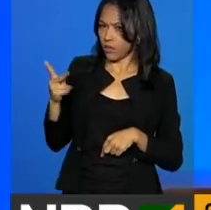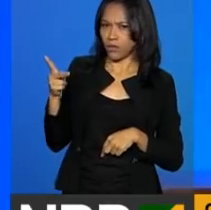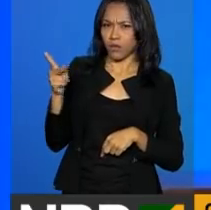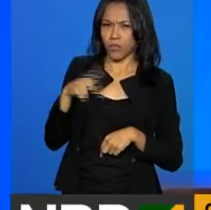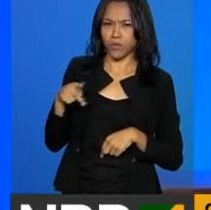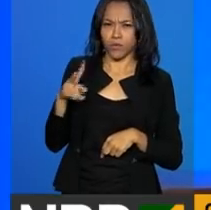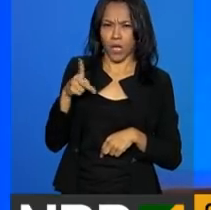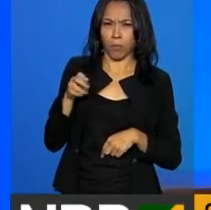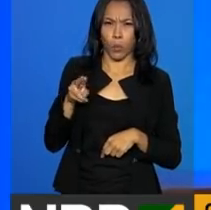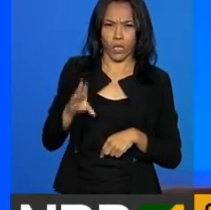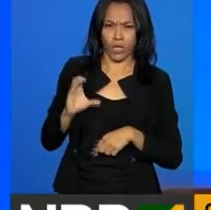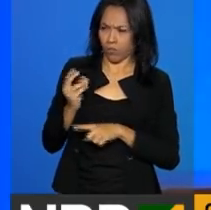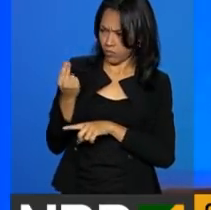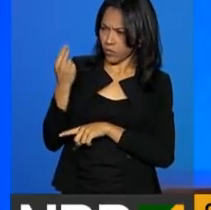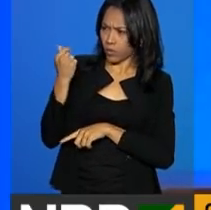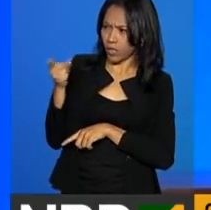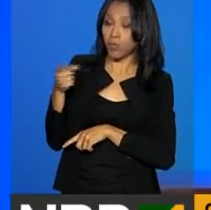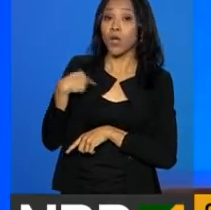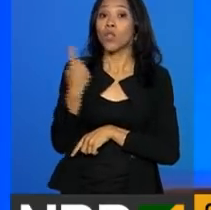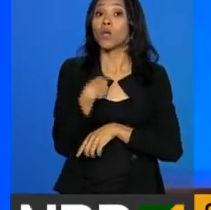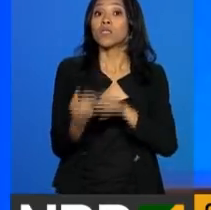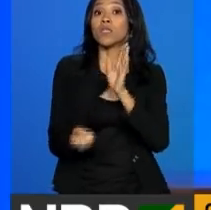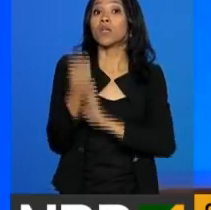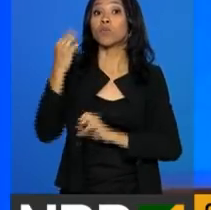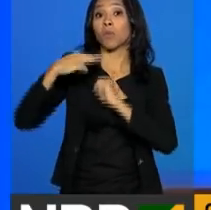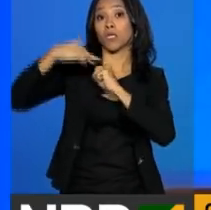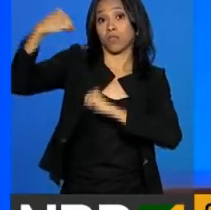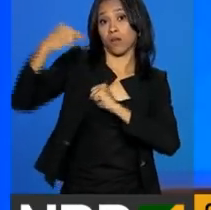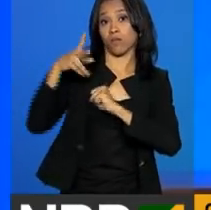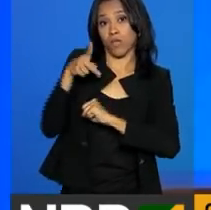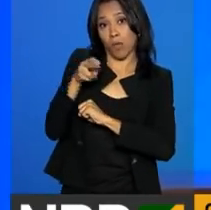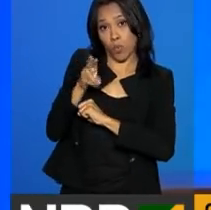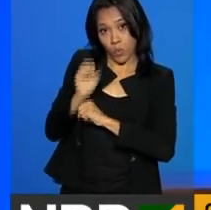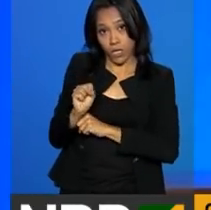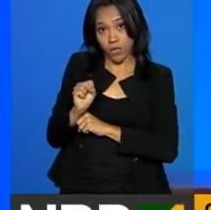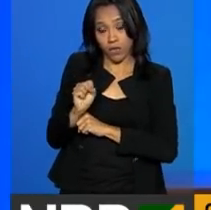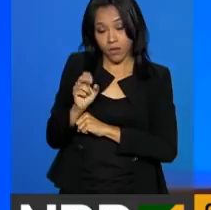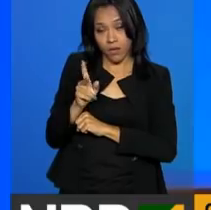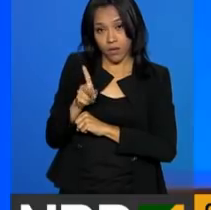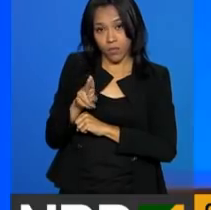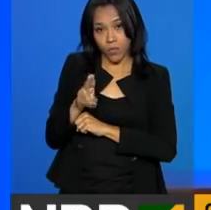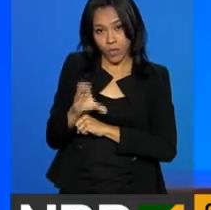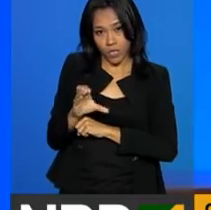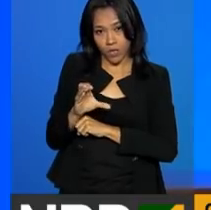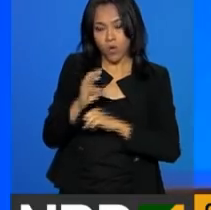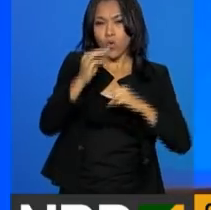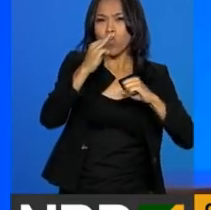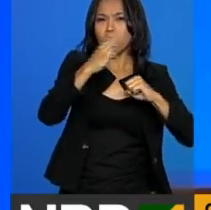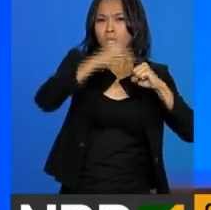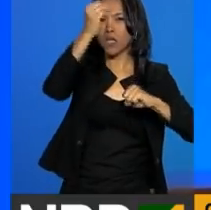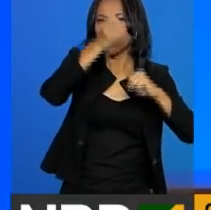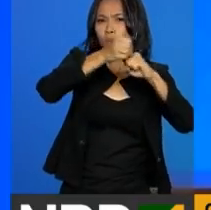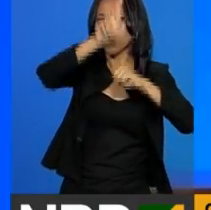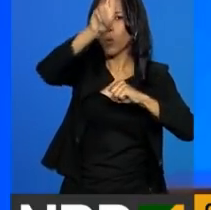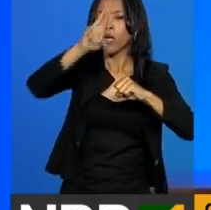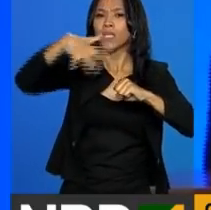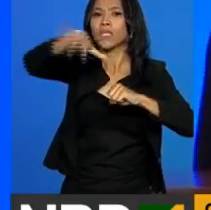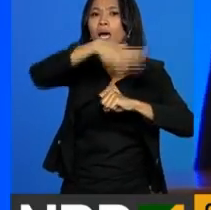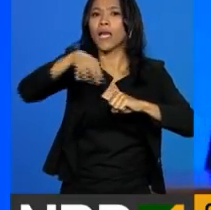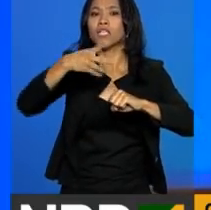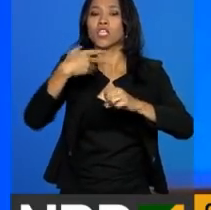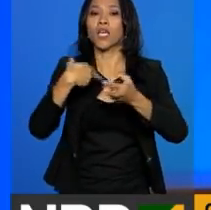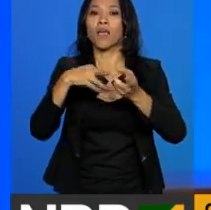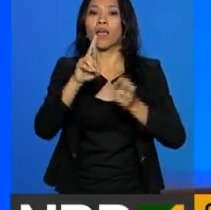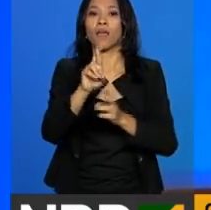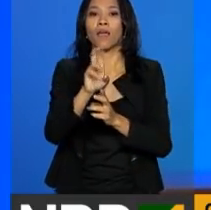nós criamos no mestrado na puc com doutoramento um mestrado e doutoramento em relações internacionais isso já tem